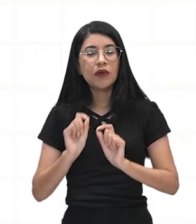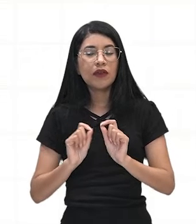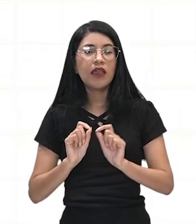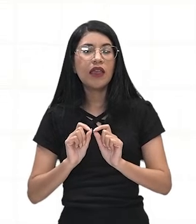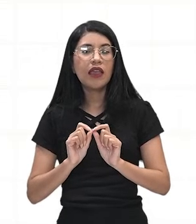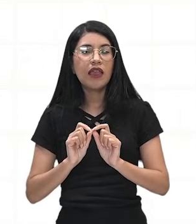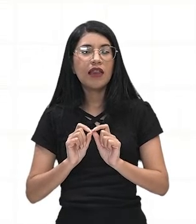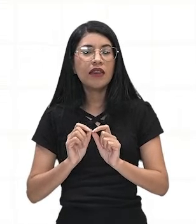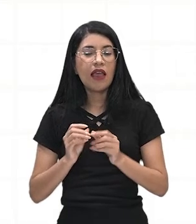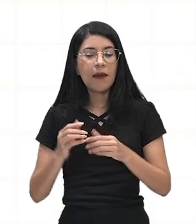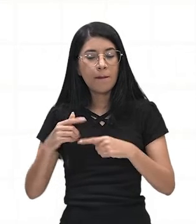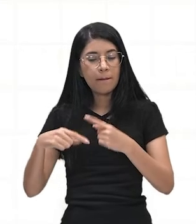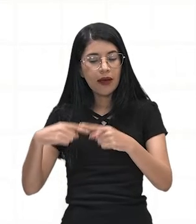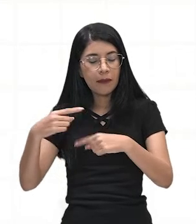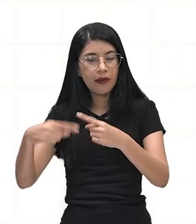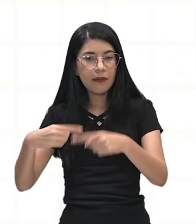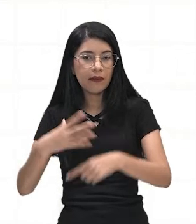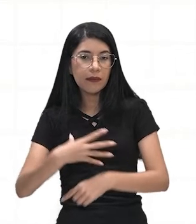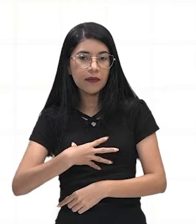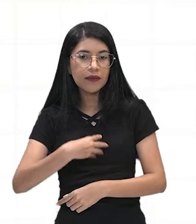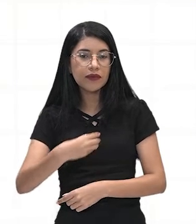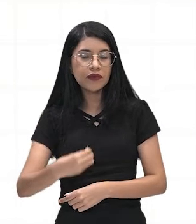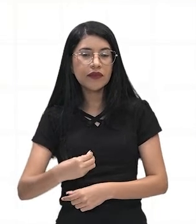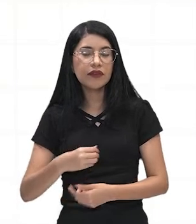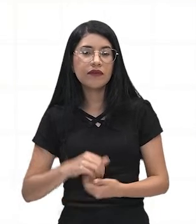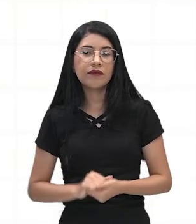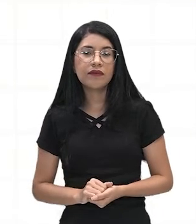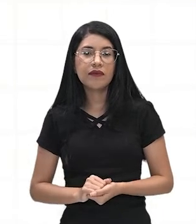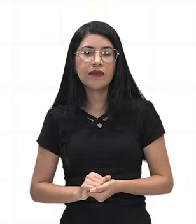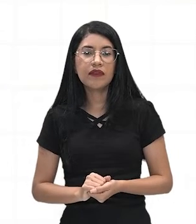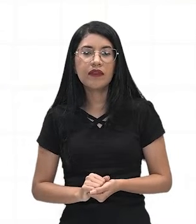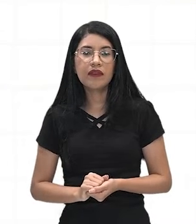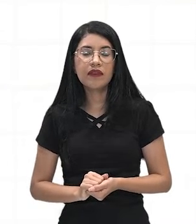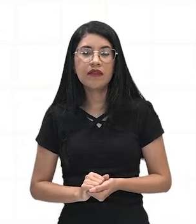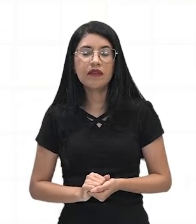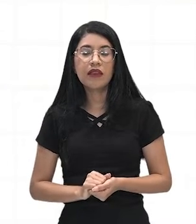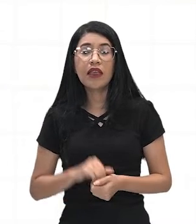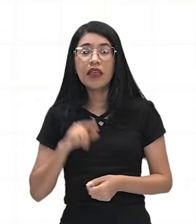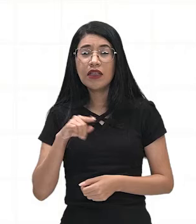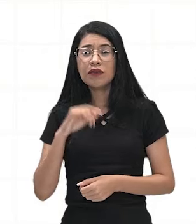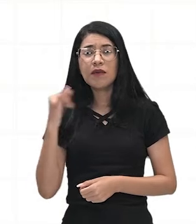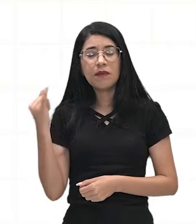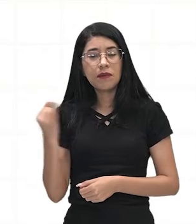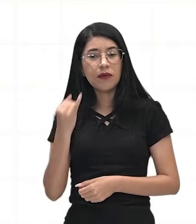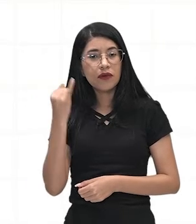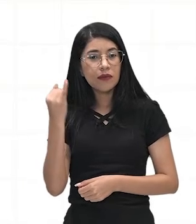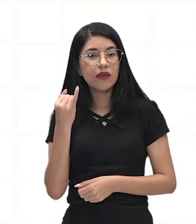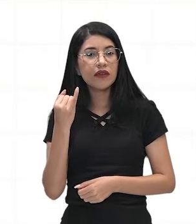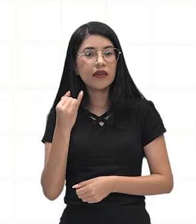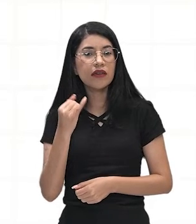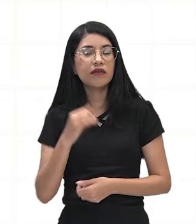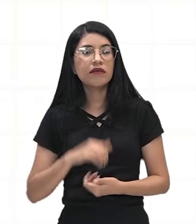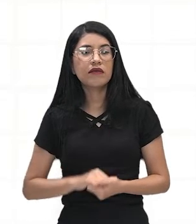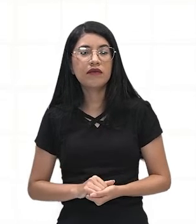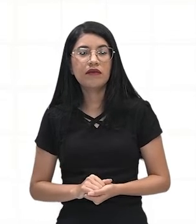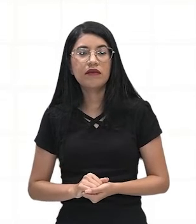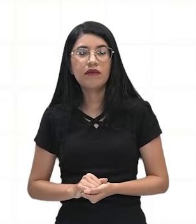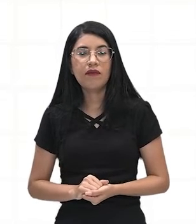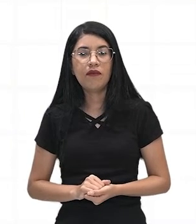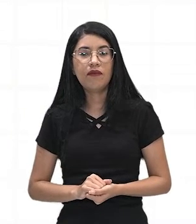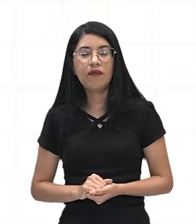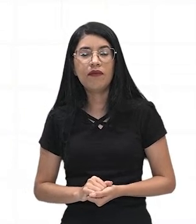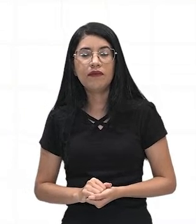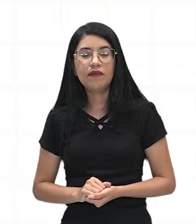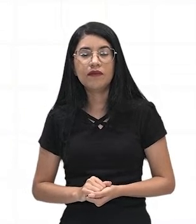cidadania para os seus filhos, tá? E isso aqui vai ser muito importante na sociedade